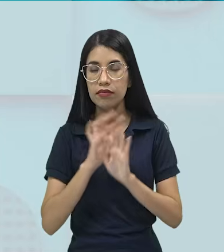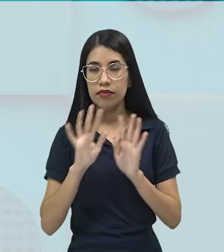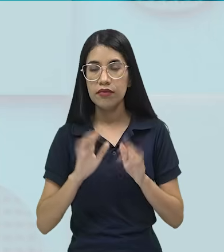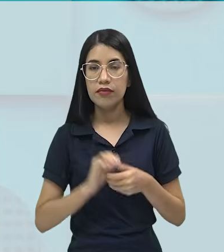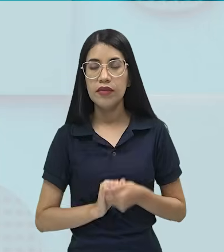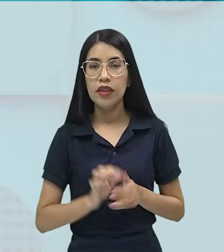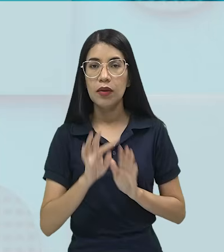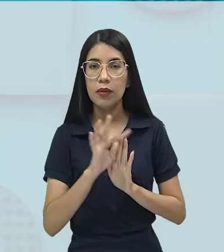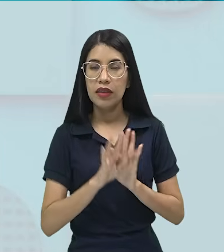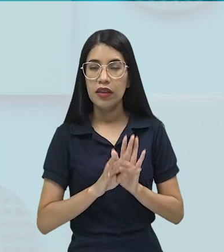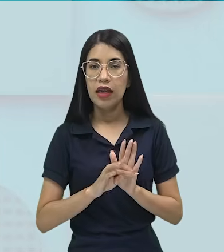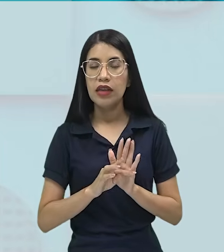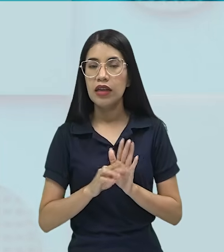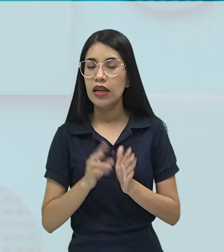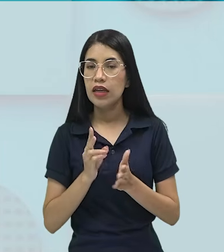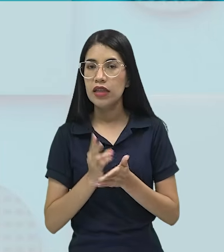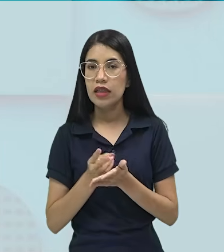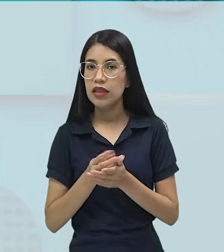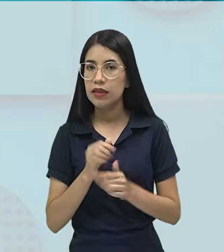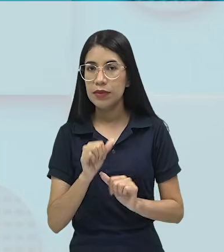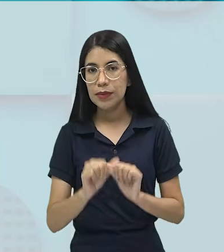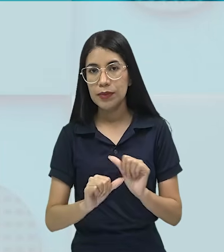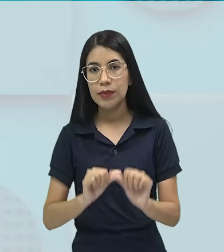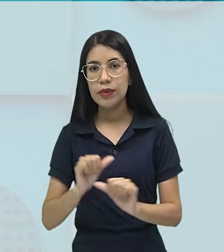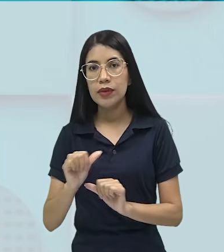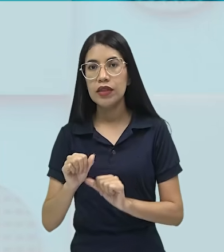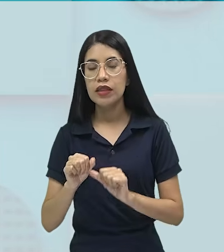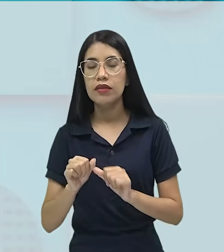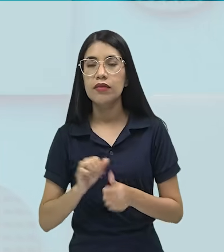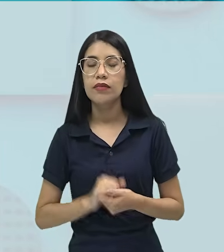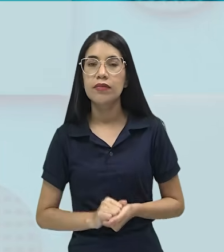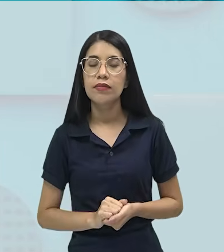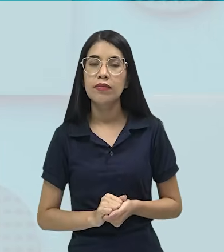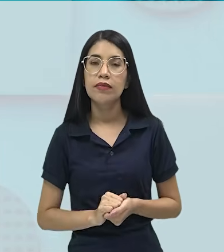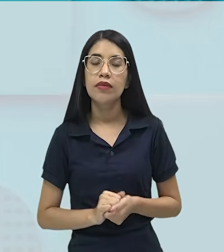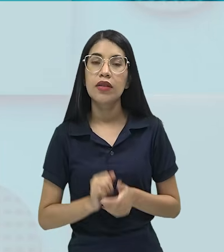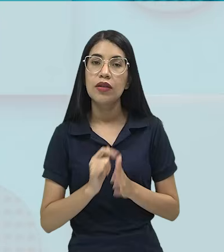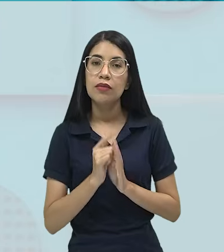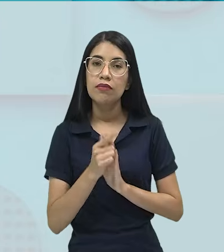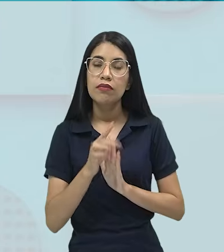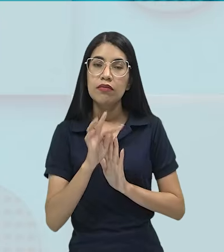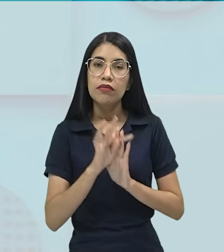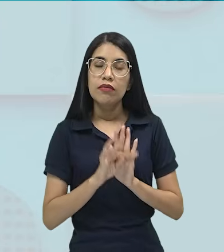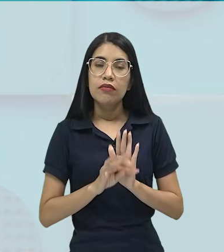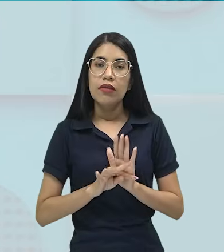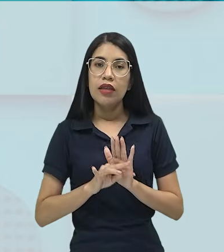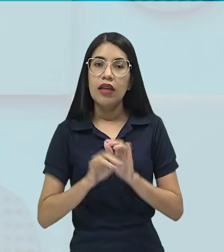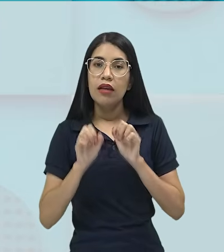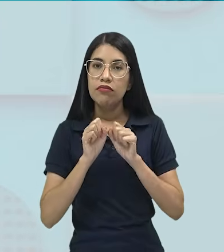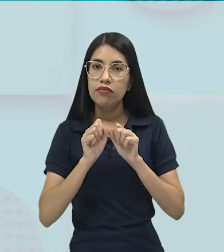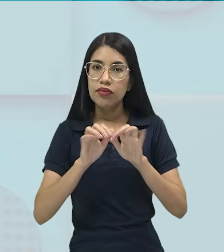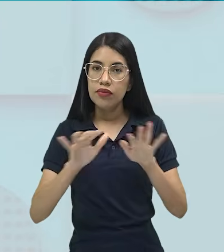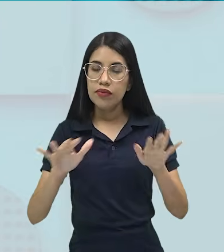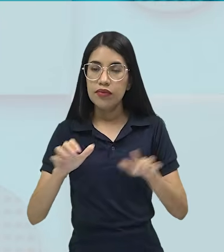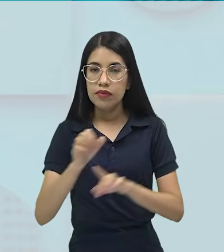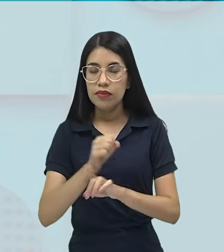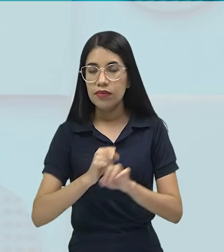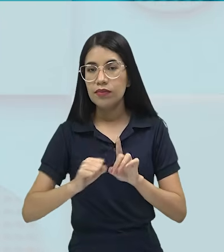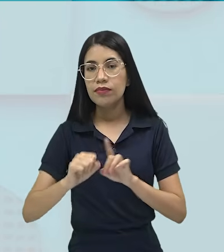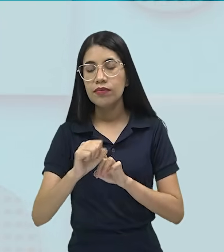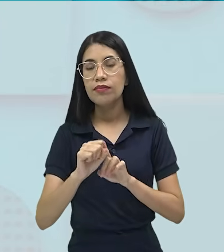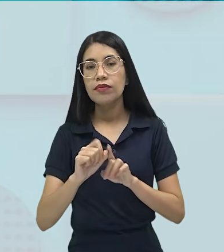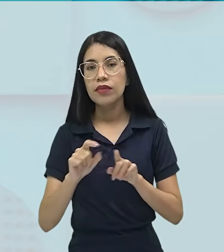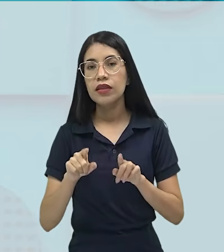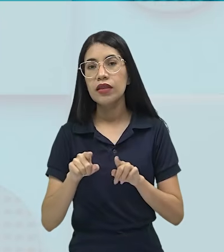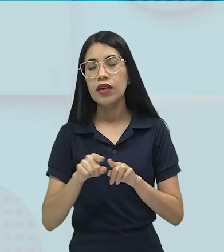textos, eles estão em constante movimentação. Esses gêneros textuais, eles circulam em nossa sociedade, né?